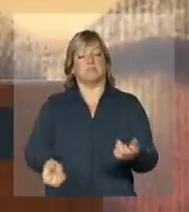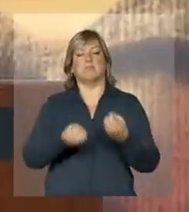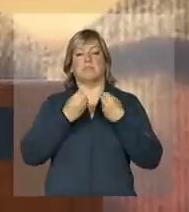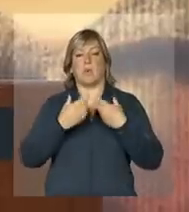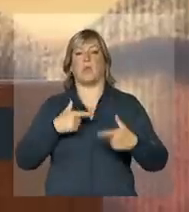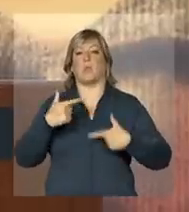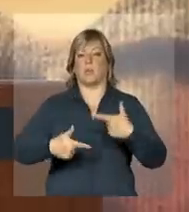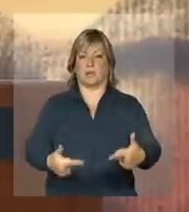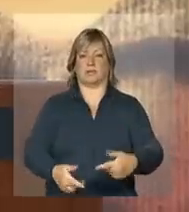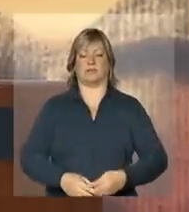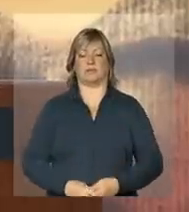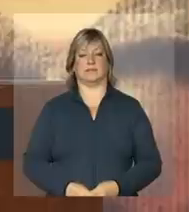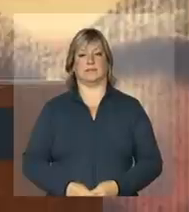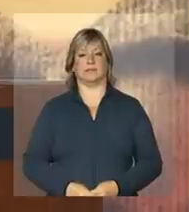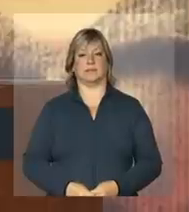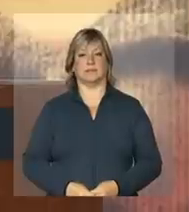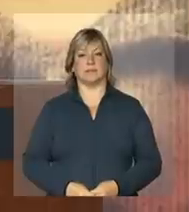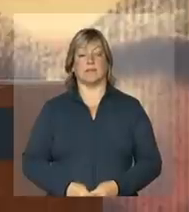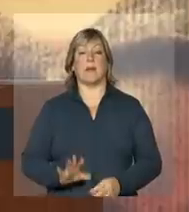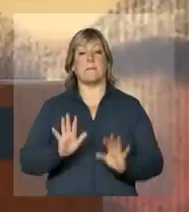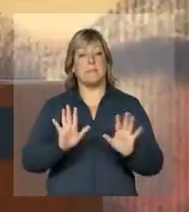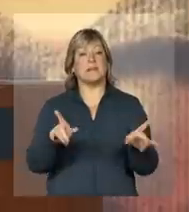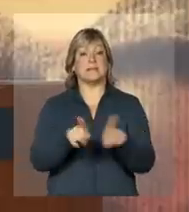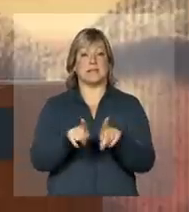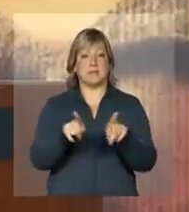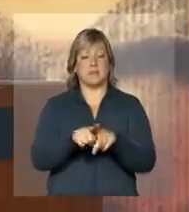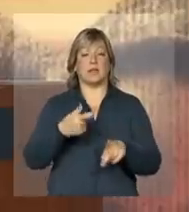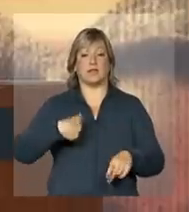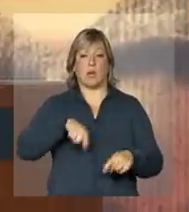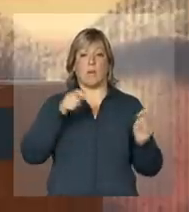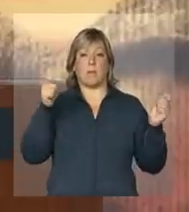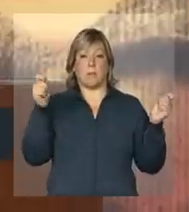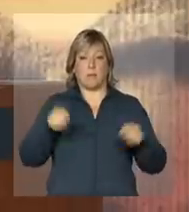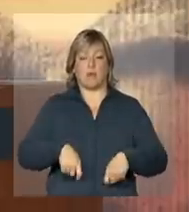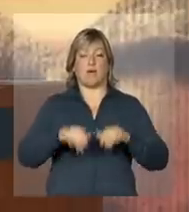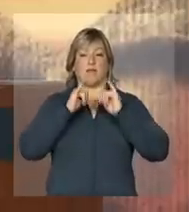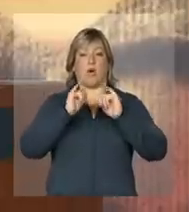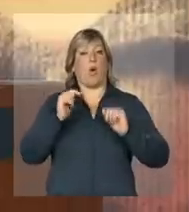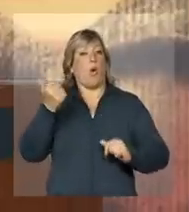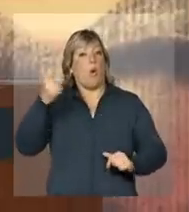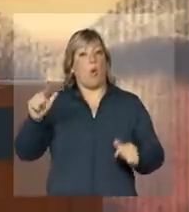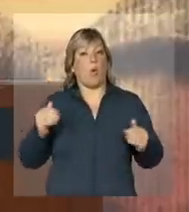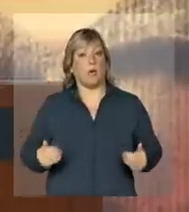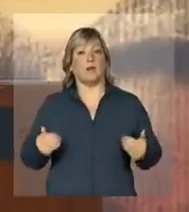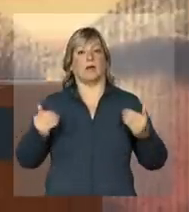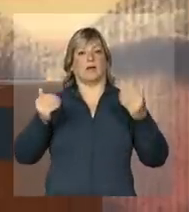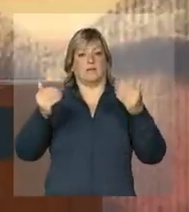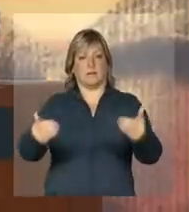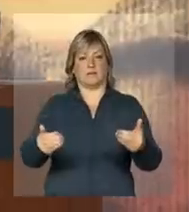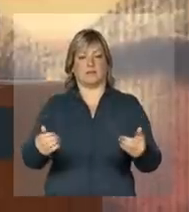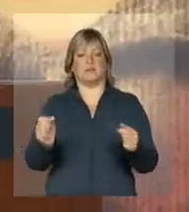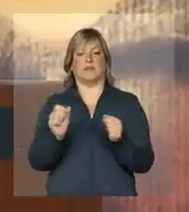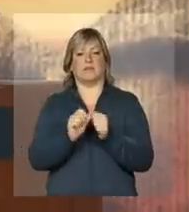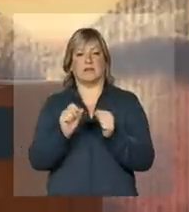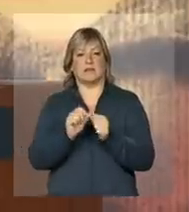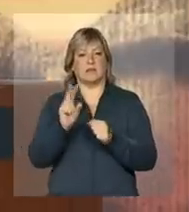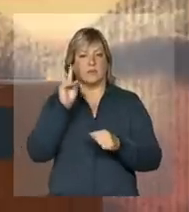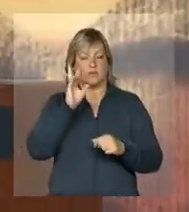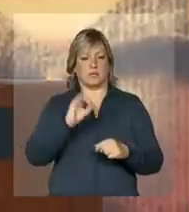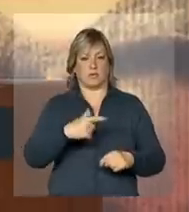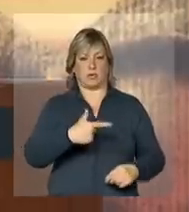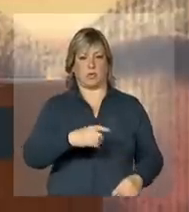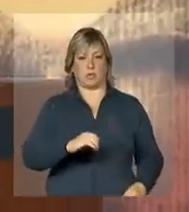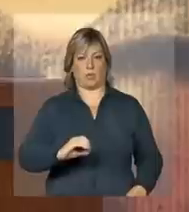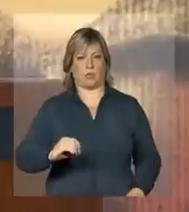luta mas também podemos trazer um outro um outro avanço fazendo a memória em